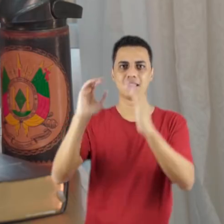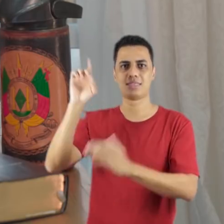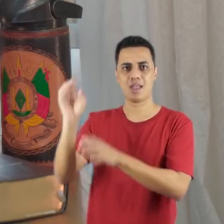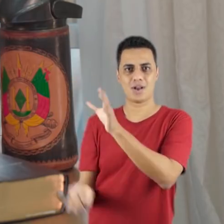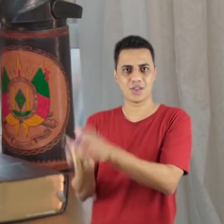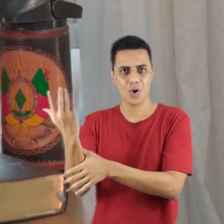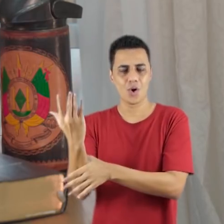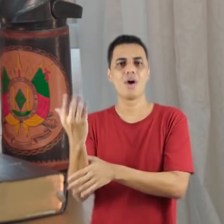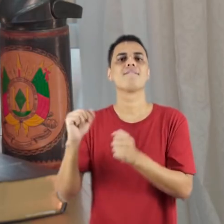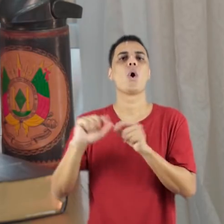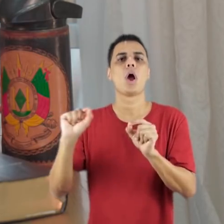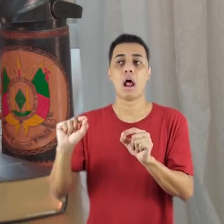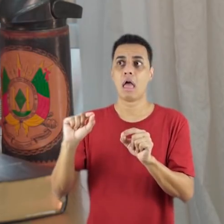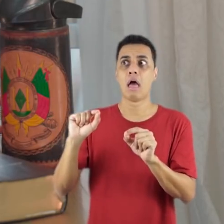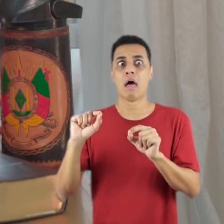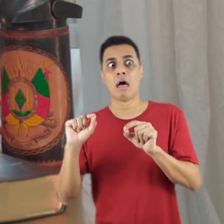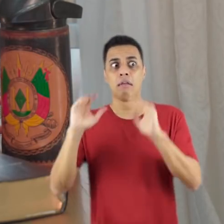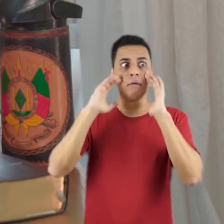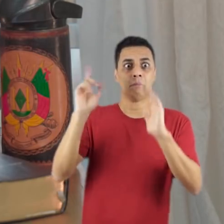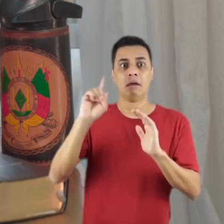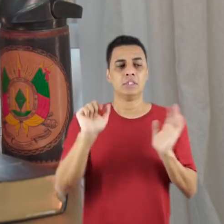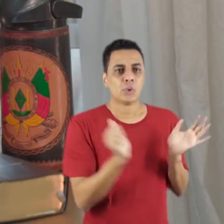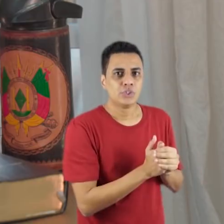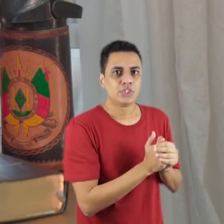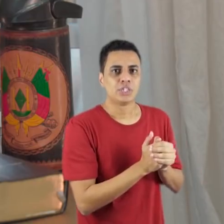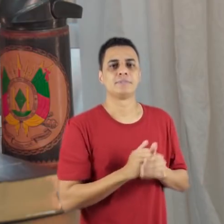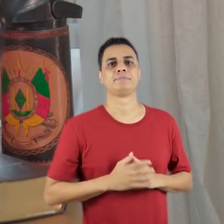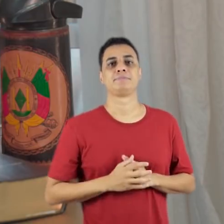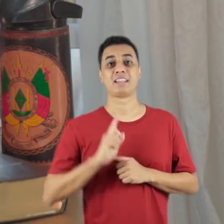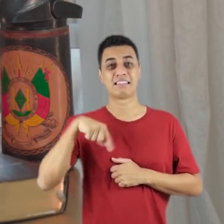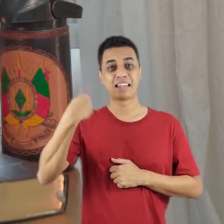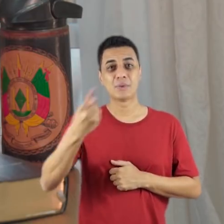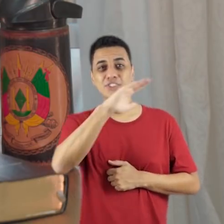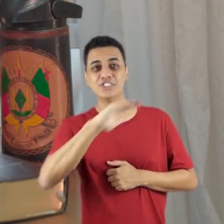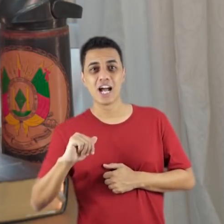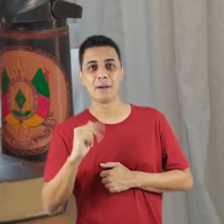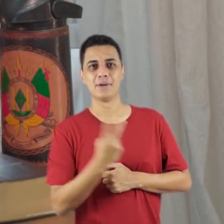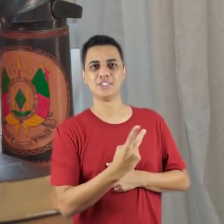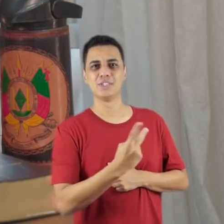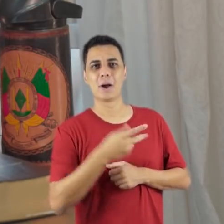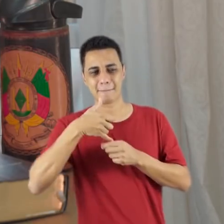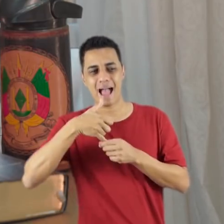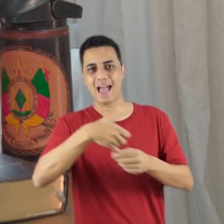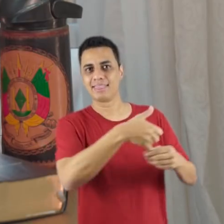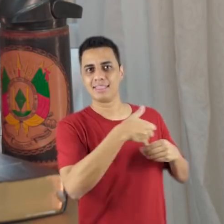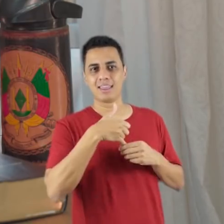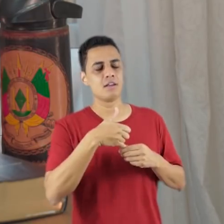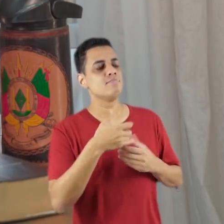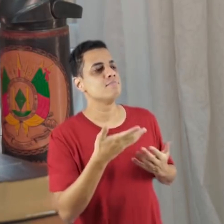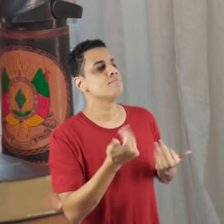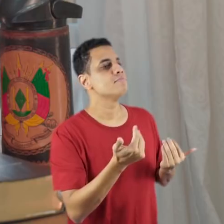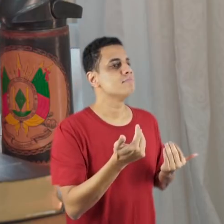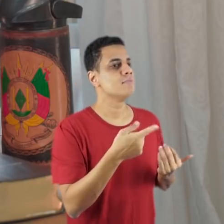ordem do Criador, eles tratam logo de se esconder. E quando Deus chama eles para o mate, no final da tarde, rola uma tentativa de defesa